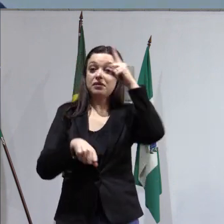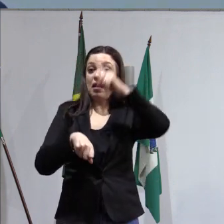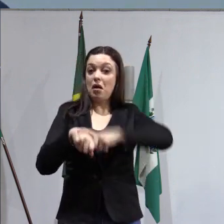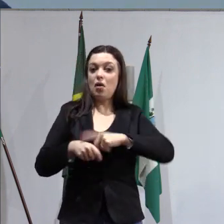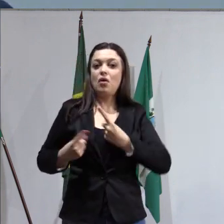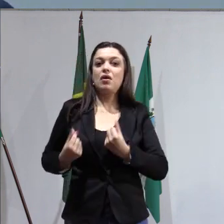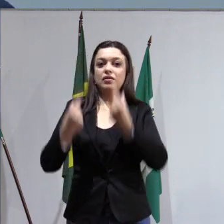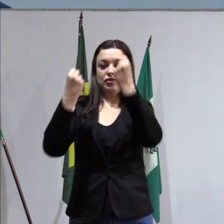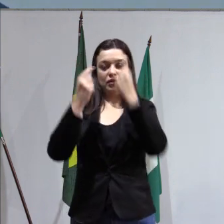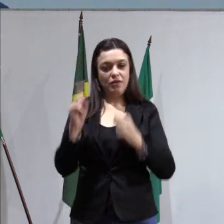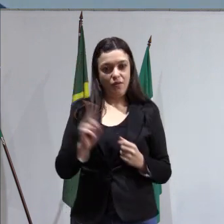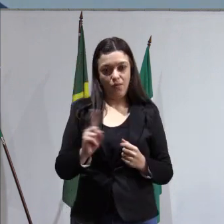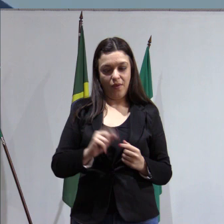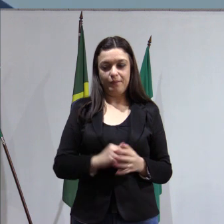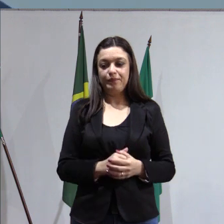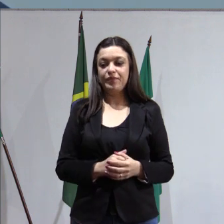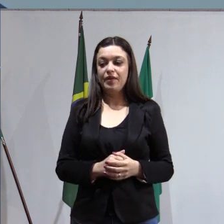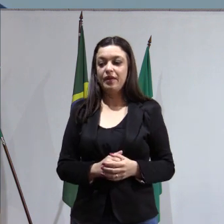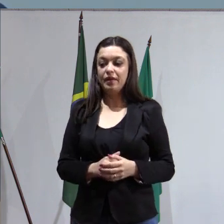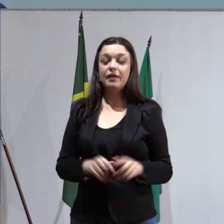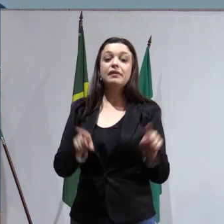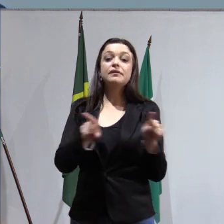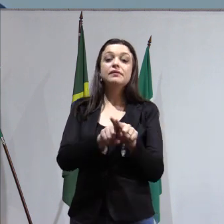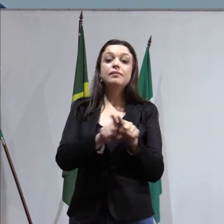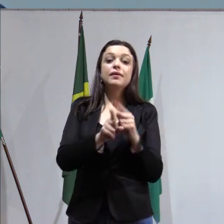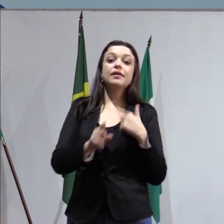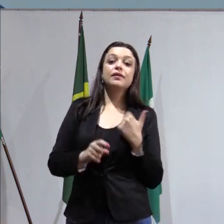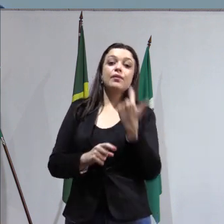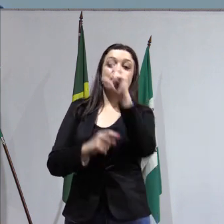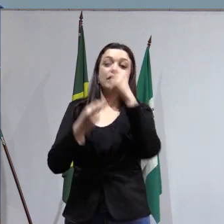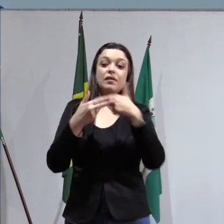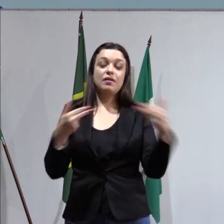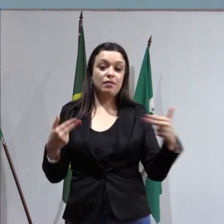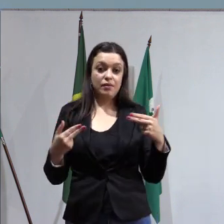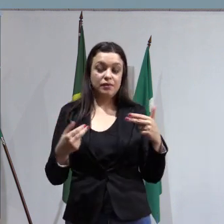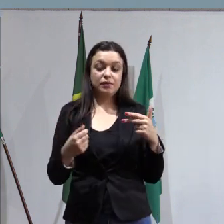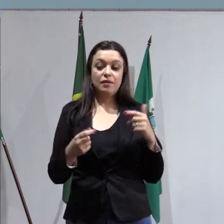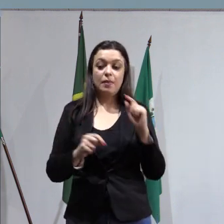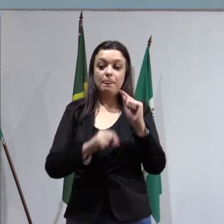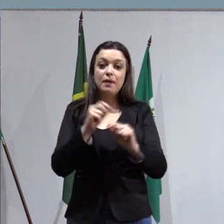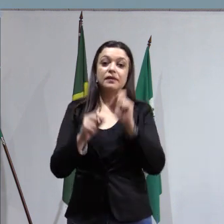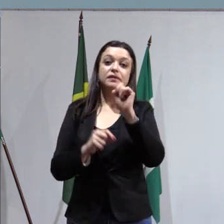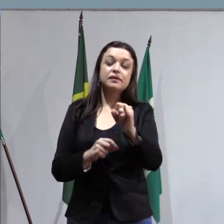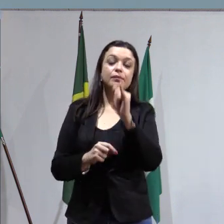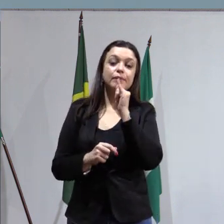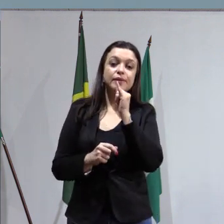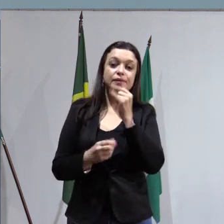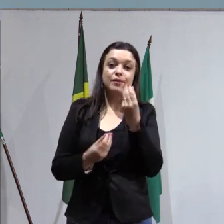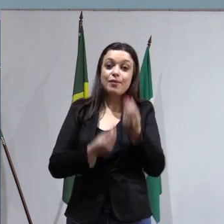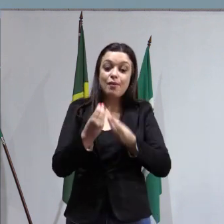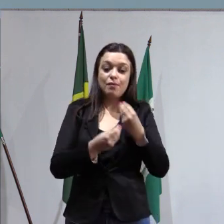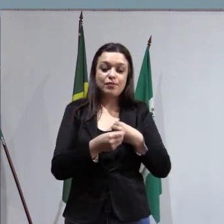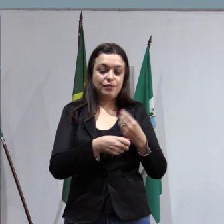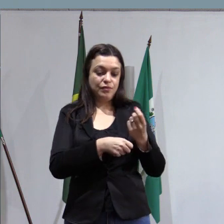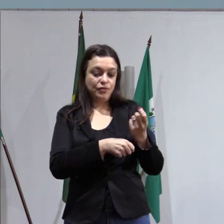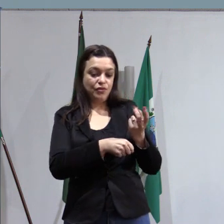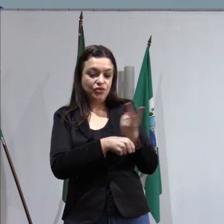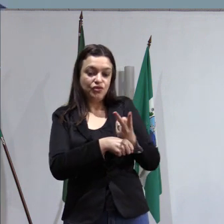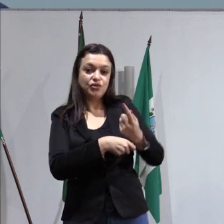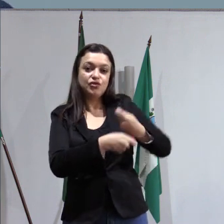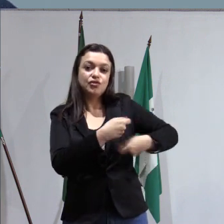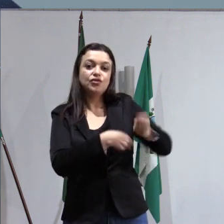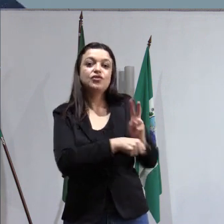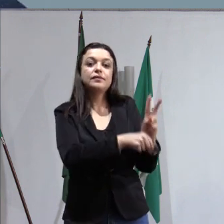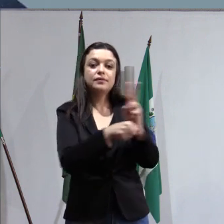para a gente. Um outro ponto que eu queria colocar também é em relação à própria gestão disso dentro da